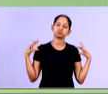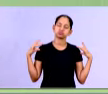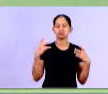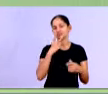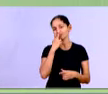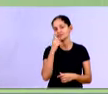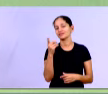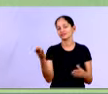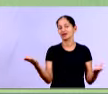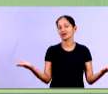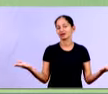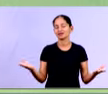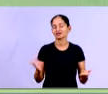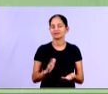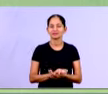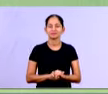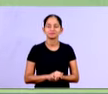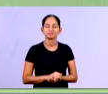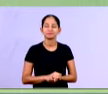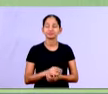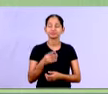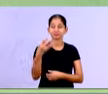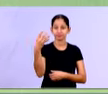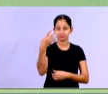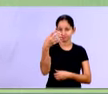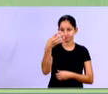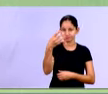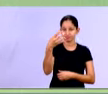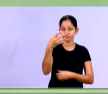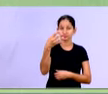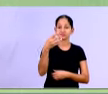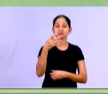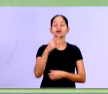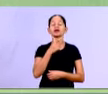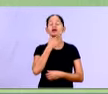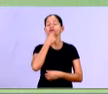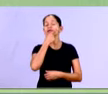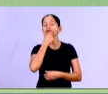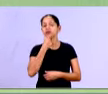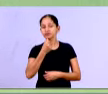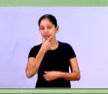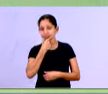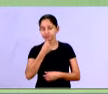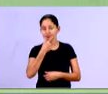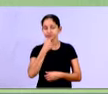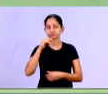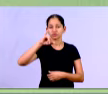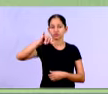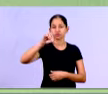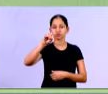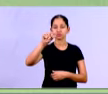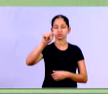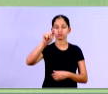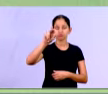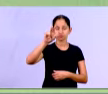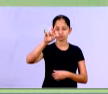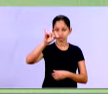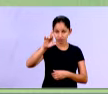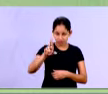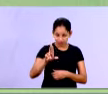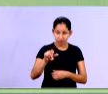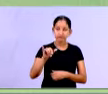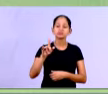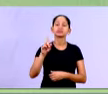assim. A quarta questão. Joaquim aplicou 23 mil em